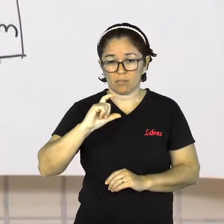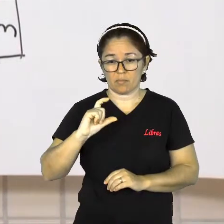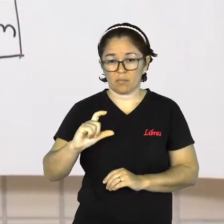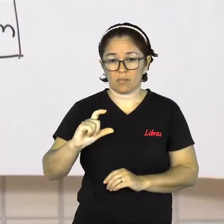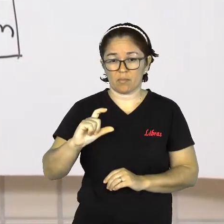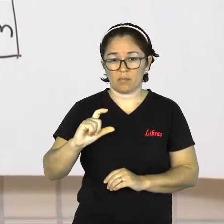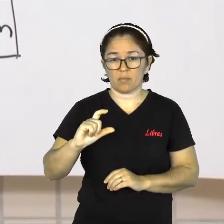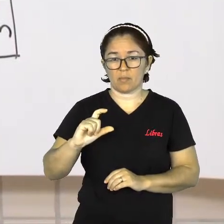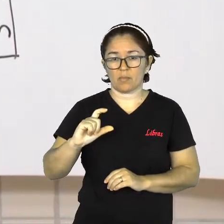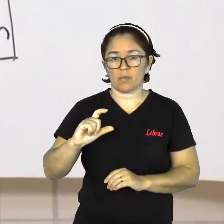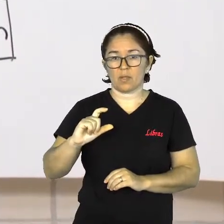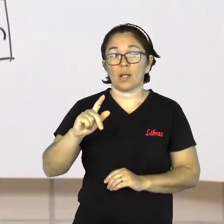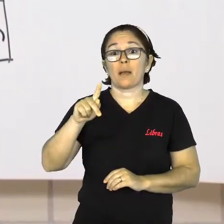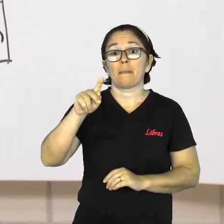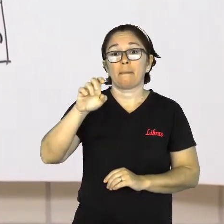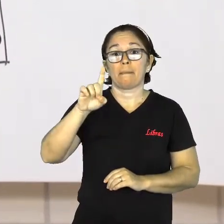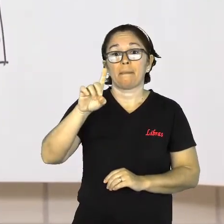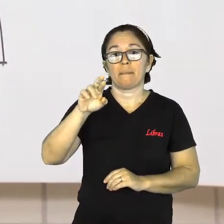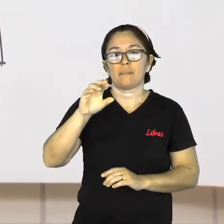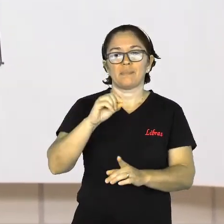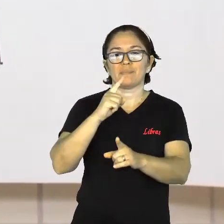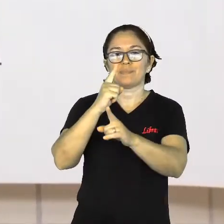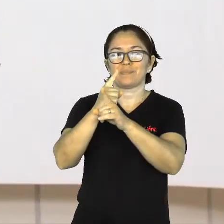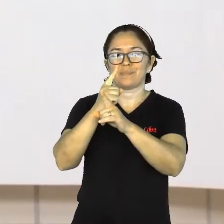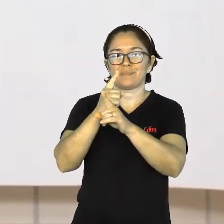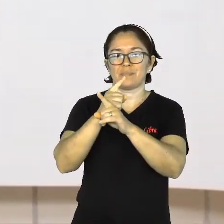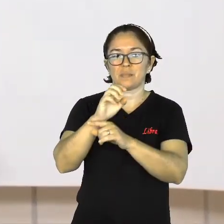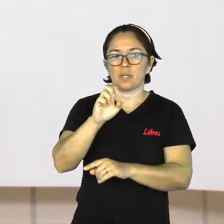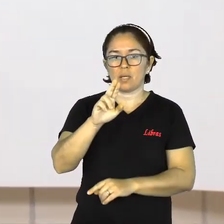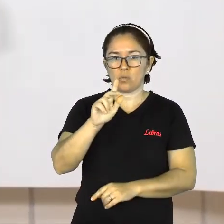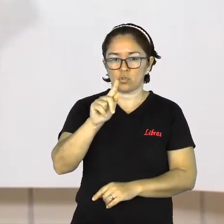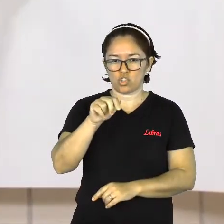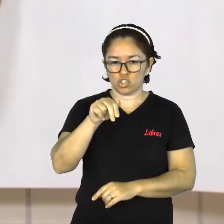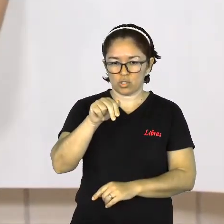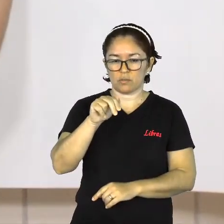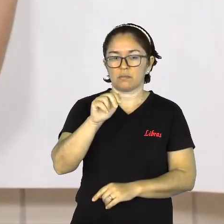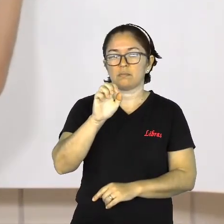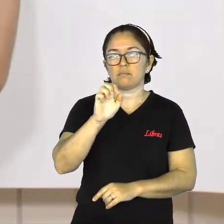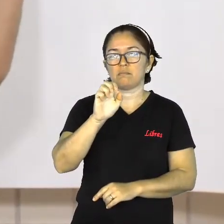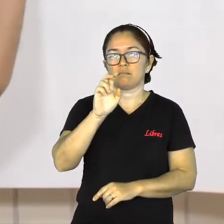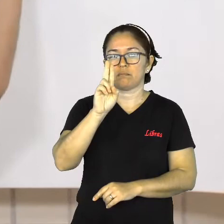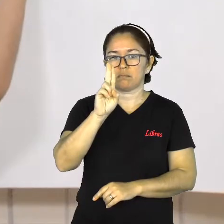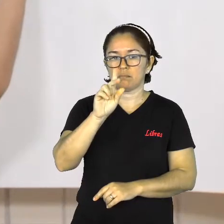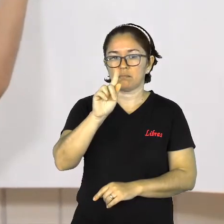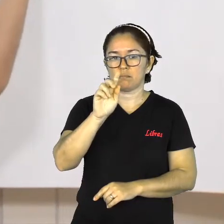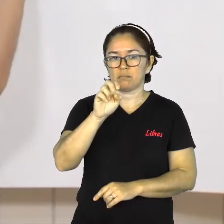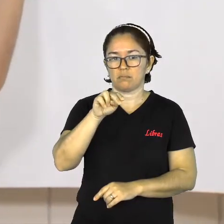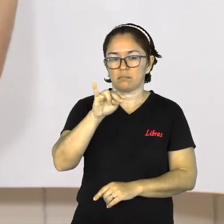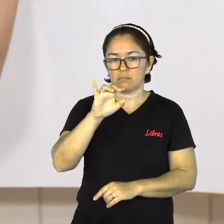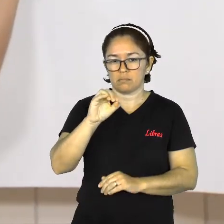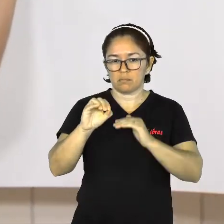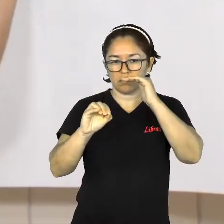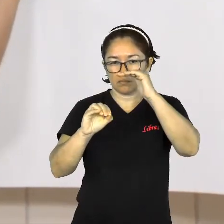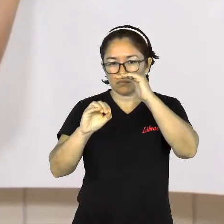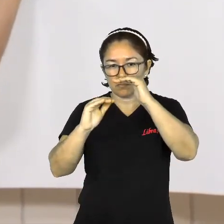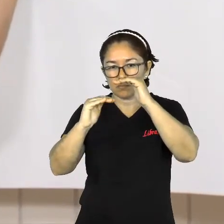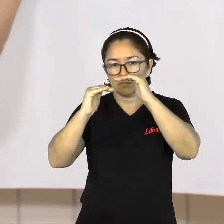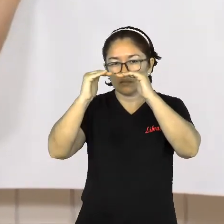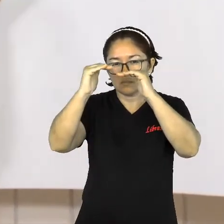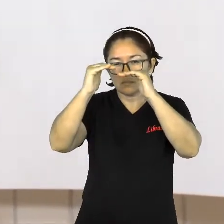então? O Pedro. Ó, 6. Então, o Pedro, então, é o segundo mais